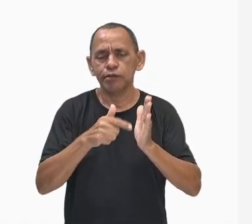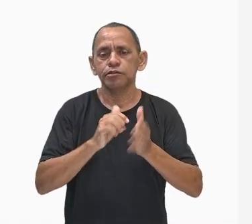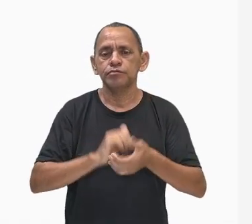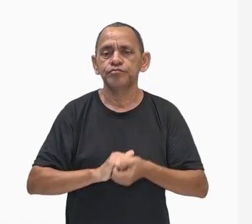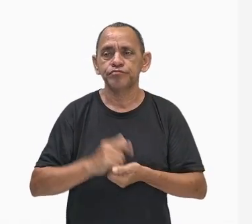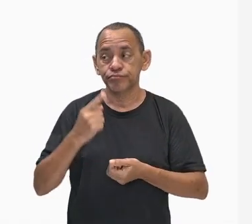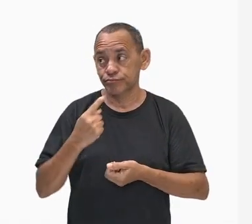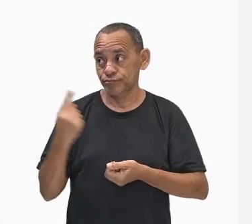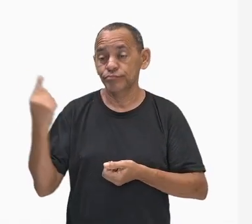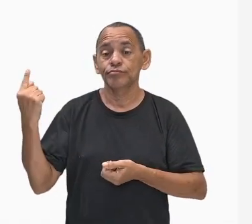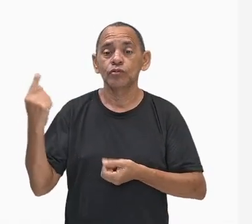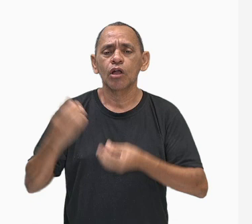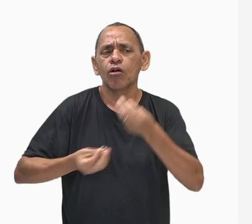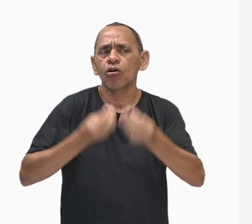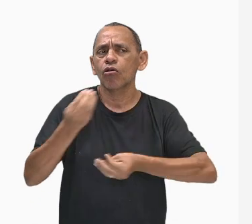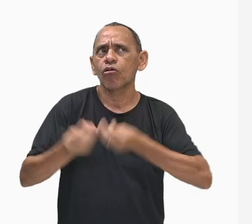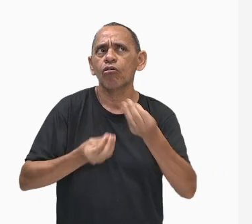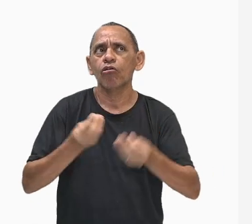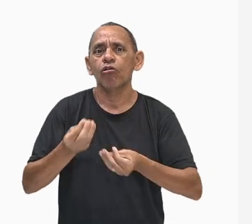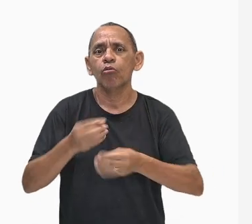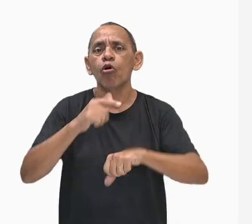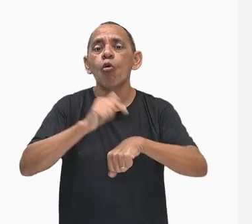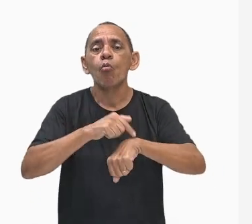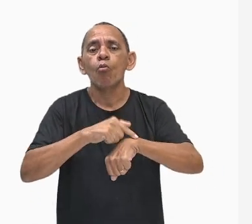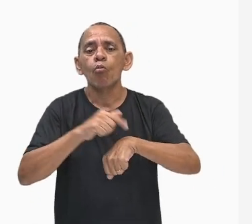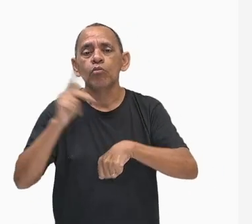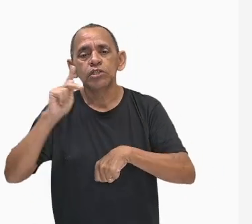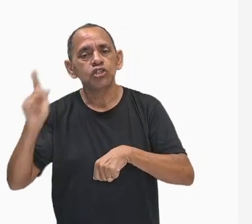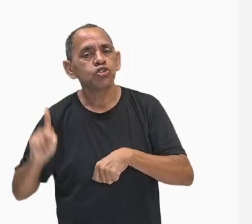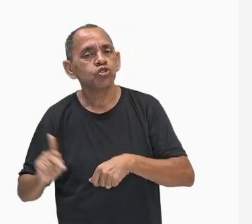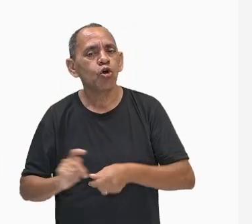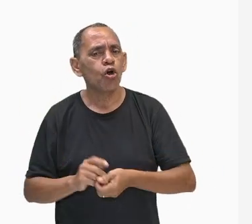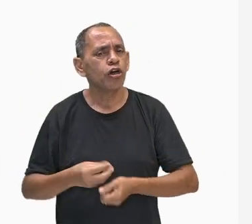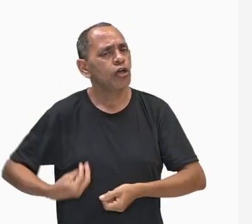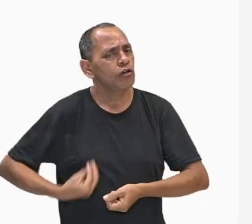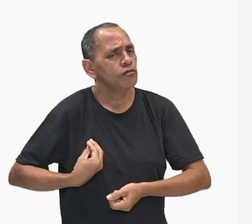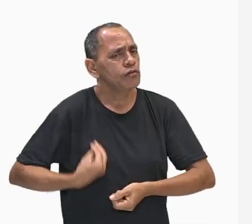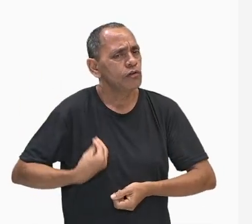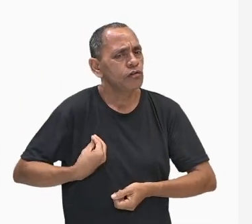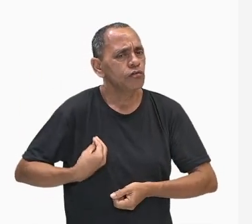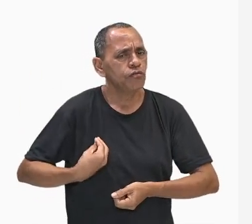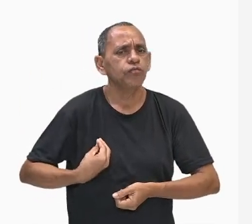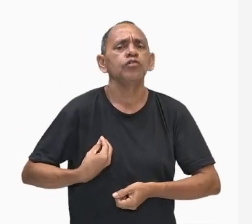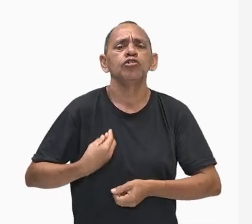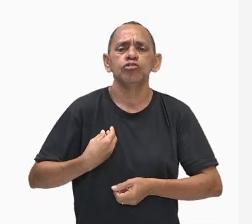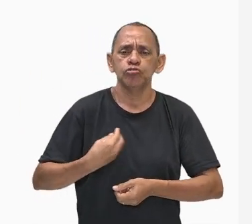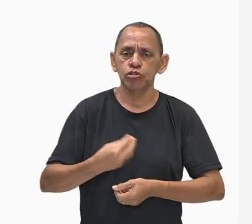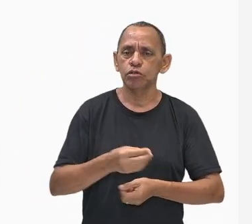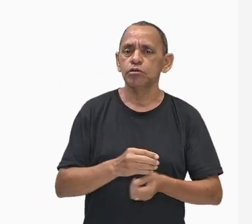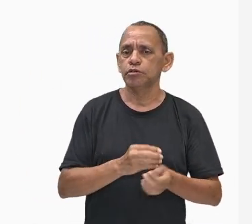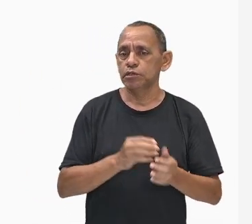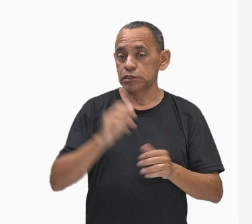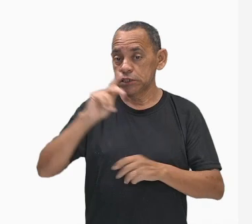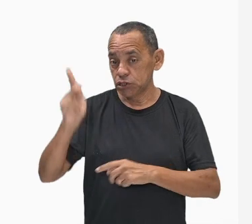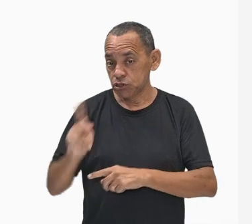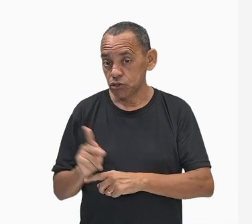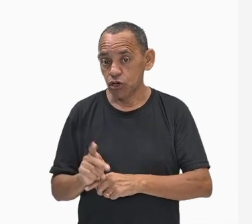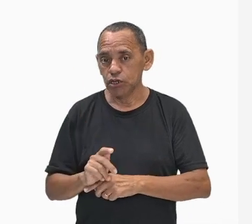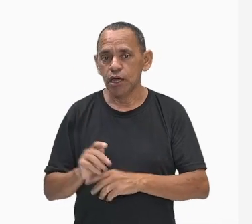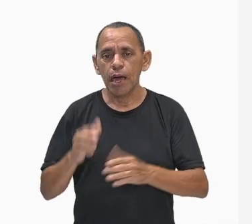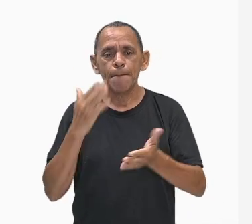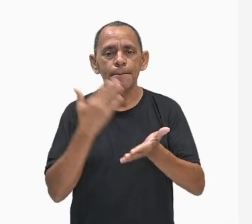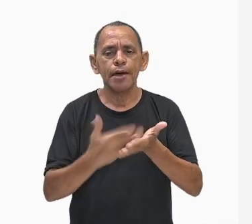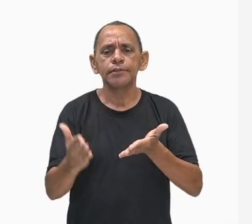melhor como é que se deu esse momento histórico vivido na Inglaterra a partir do século XVII. E o texto nos fala o